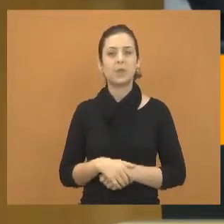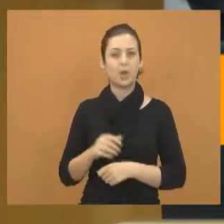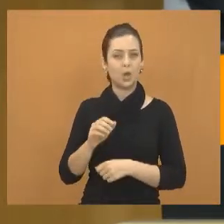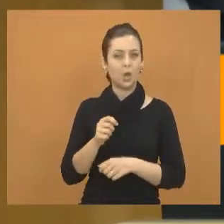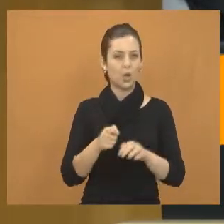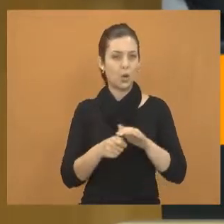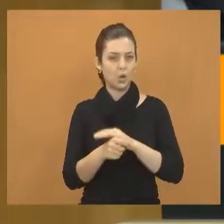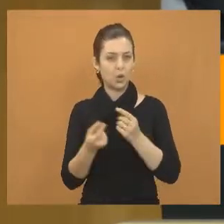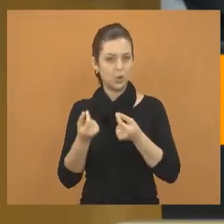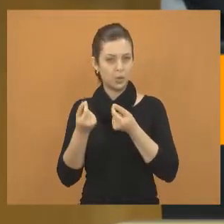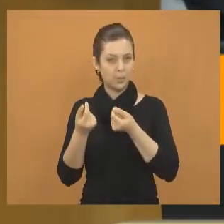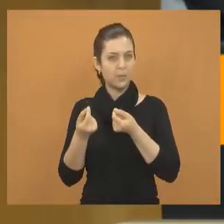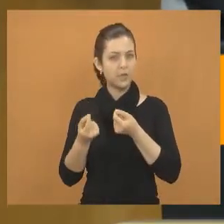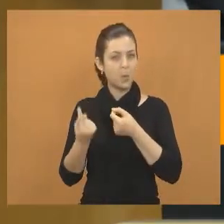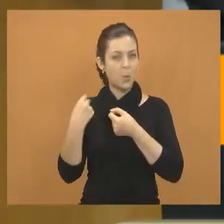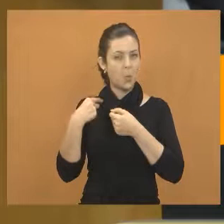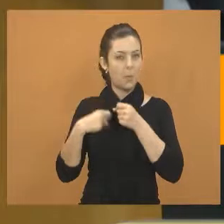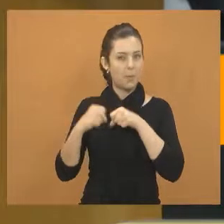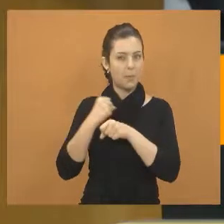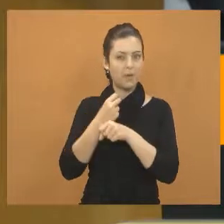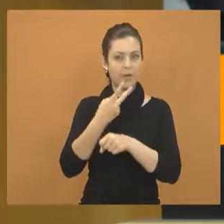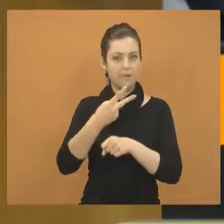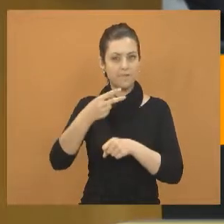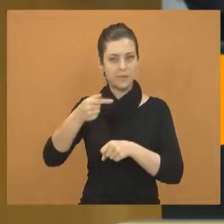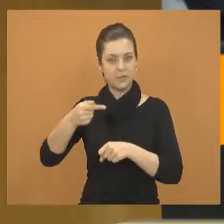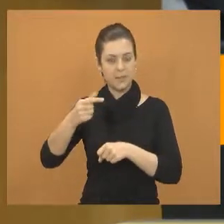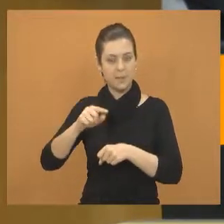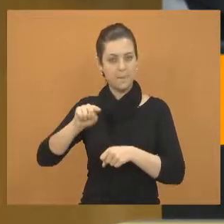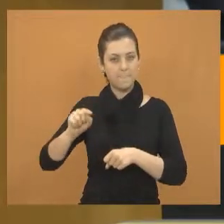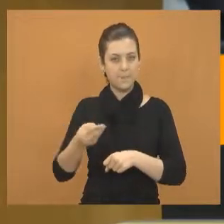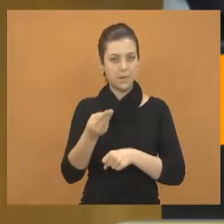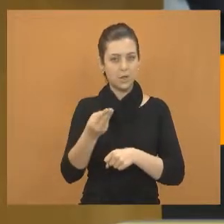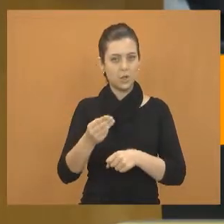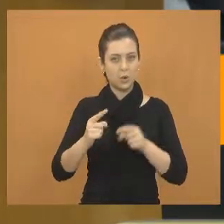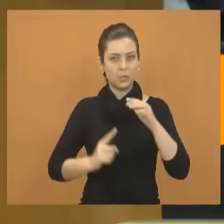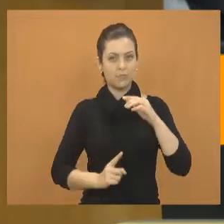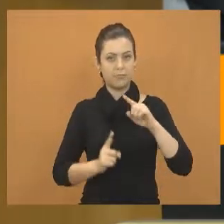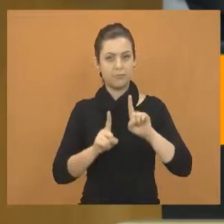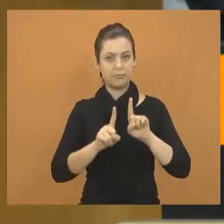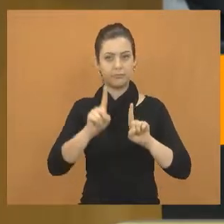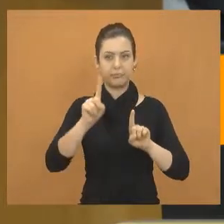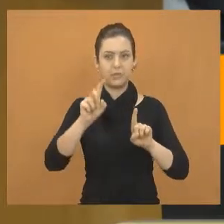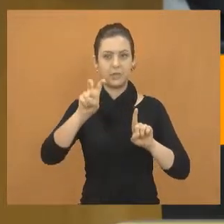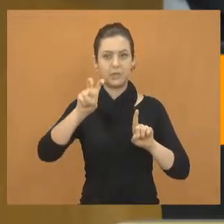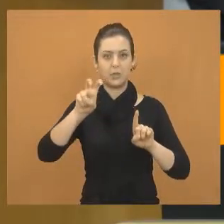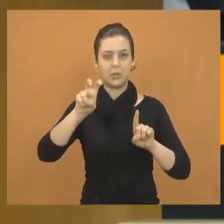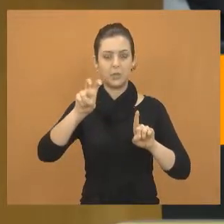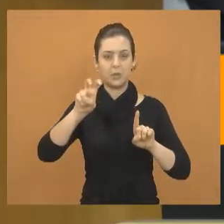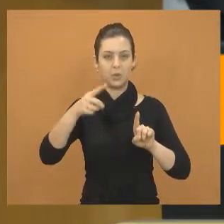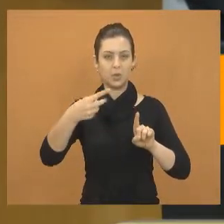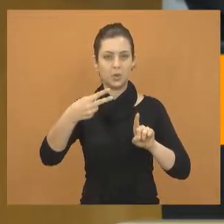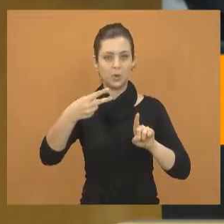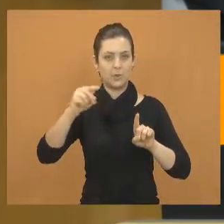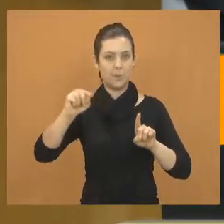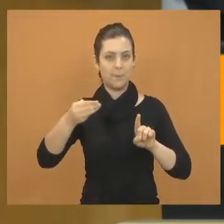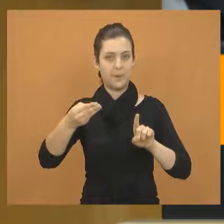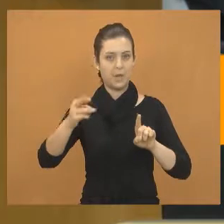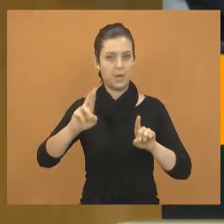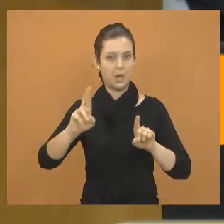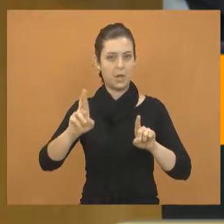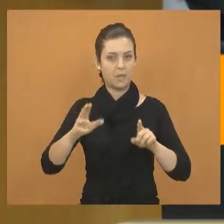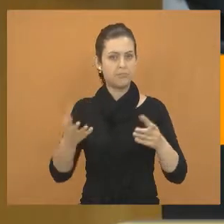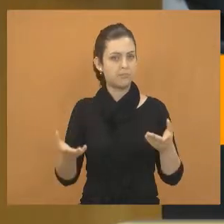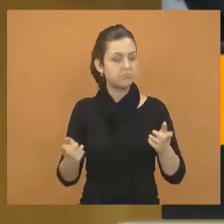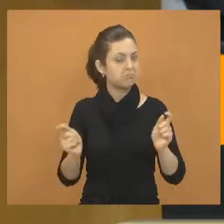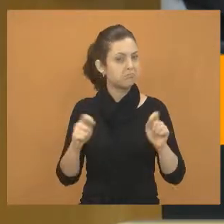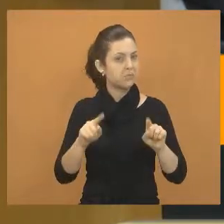orçamento votado o ano passado, era de 27 milhões, ele subiu para 52 milhões de reais. Então, nós estamos falando